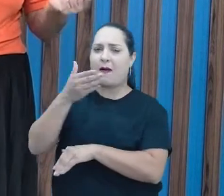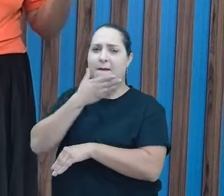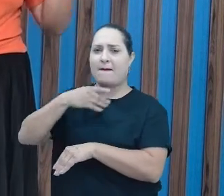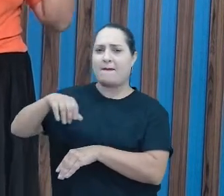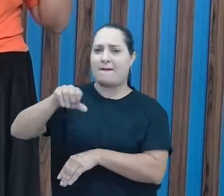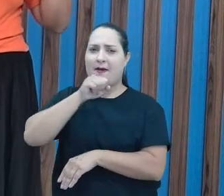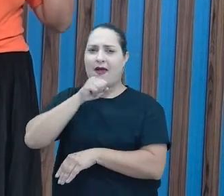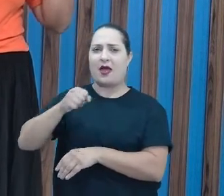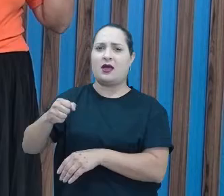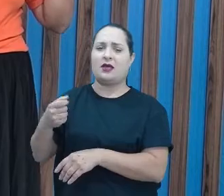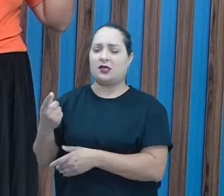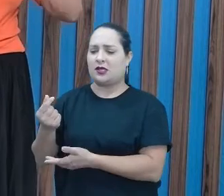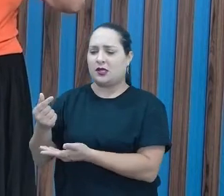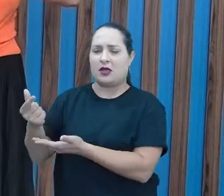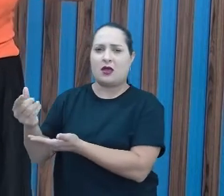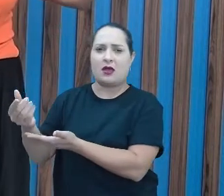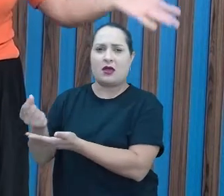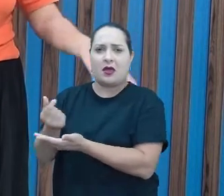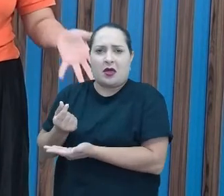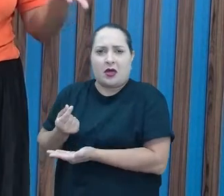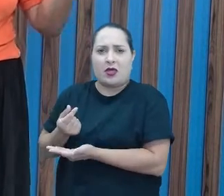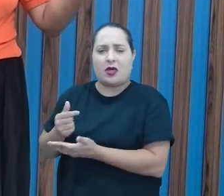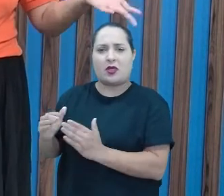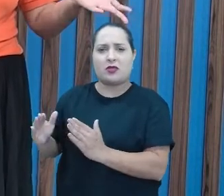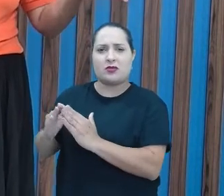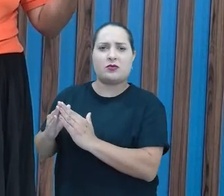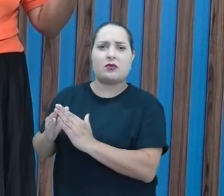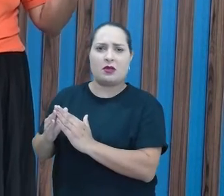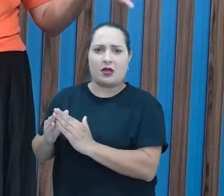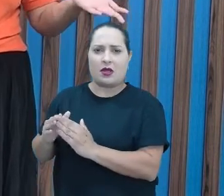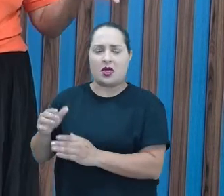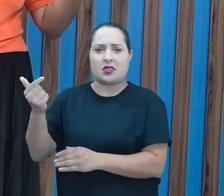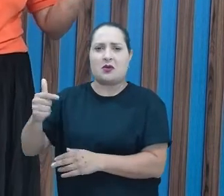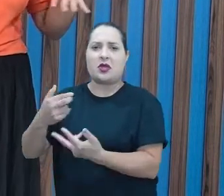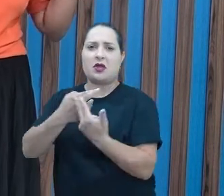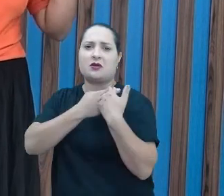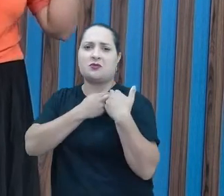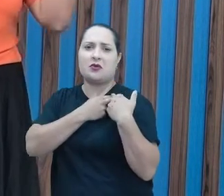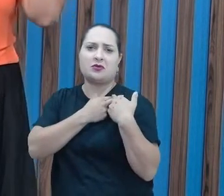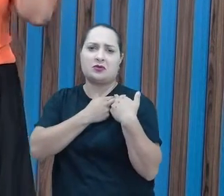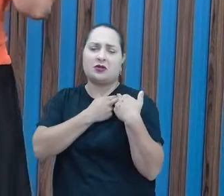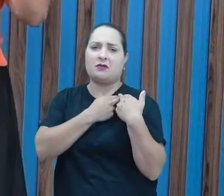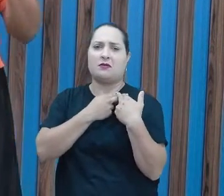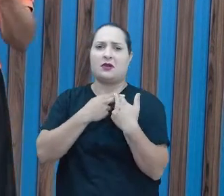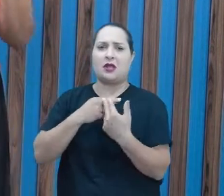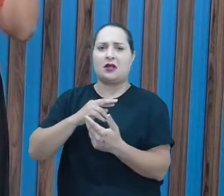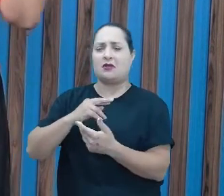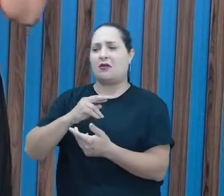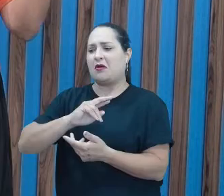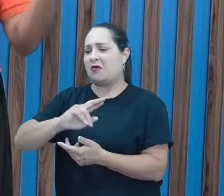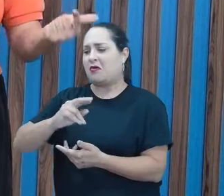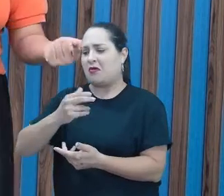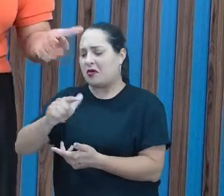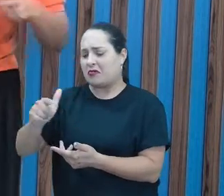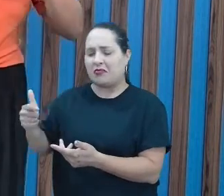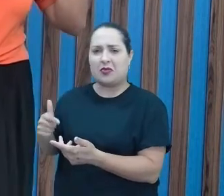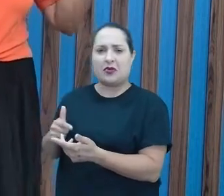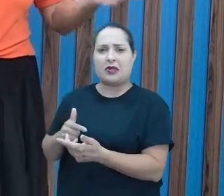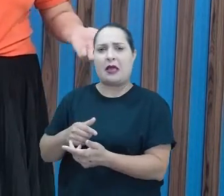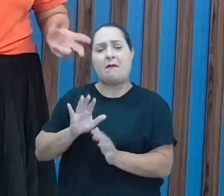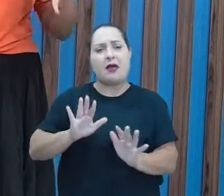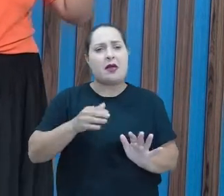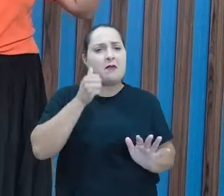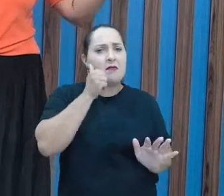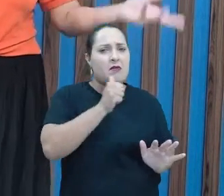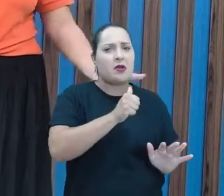lar, não responsável pelas consequências dos seus atos, enquanto as mulheres são mãe, a esposa perfeita, uma